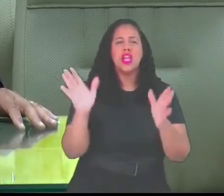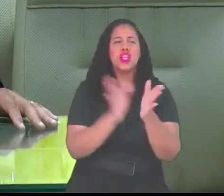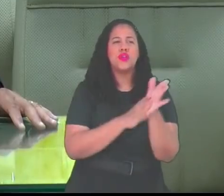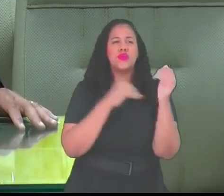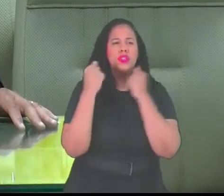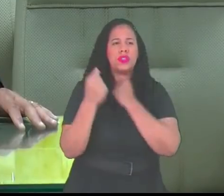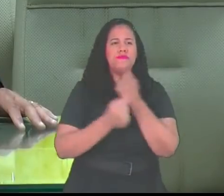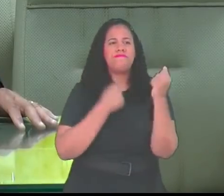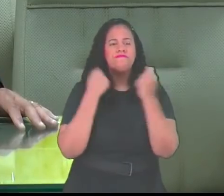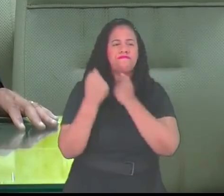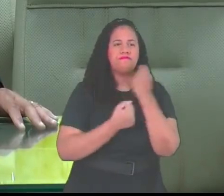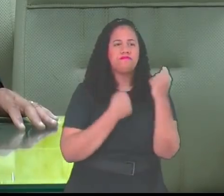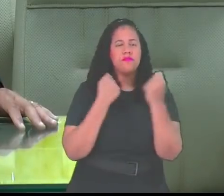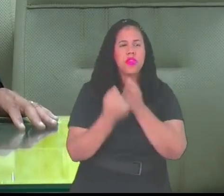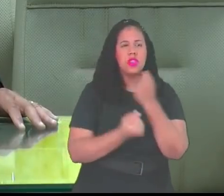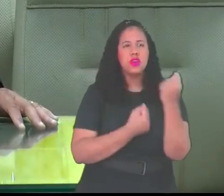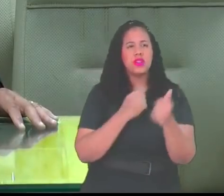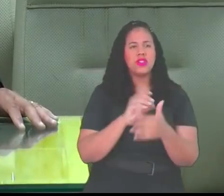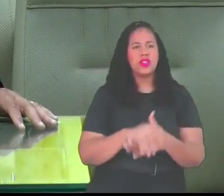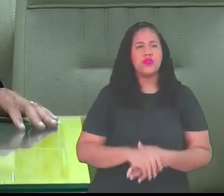Aleluia.